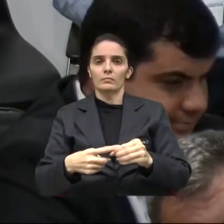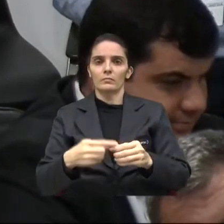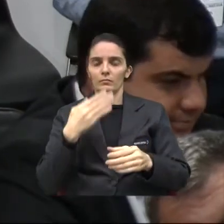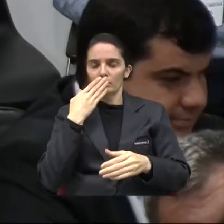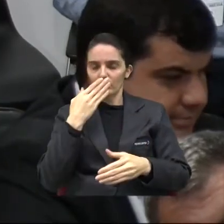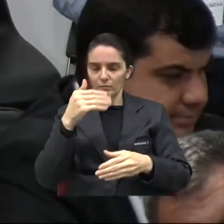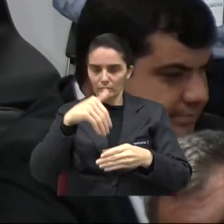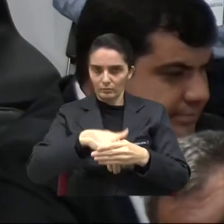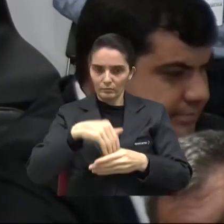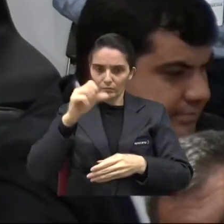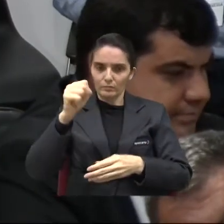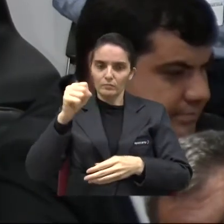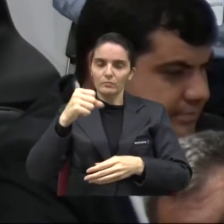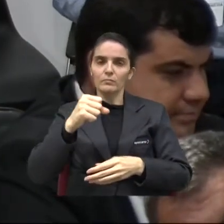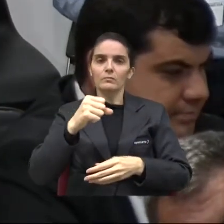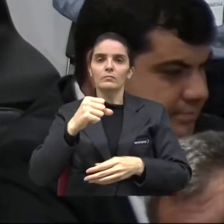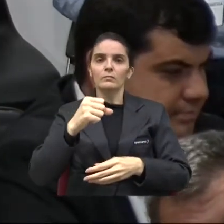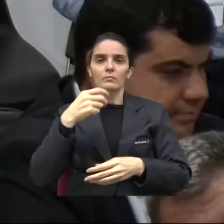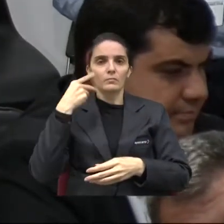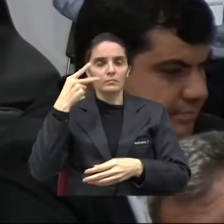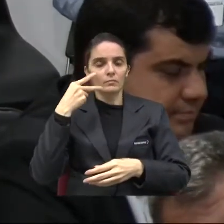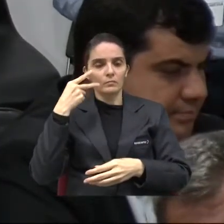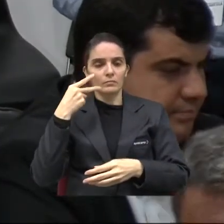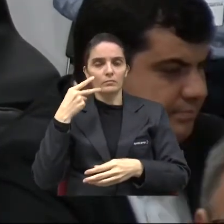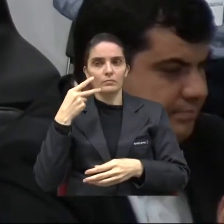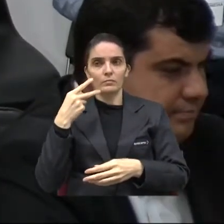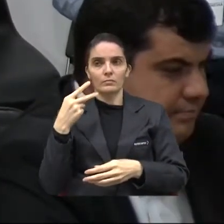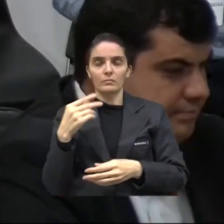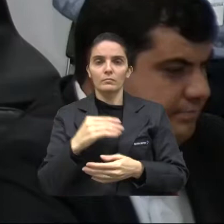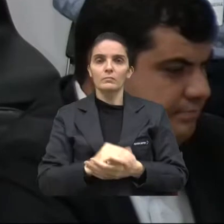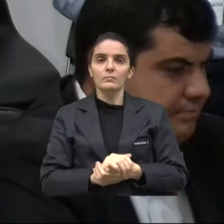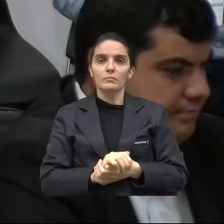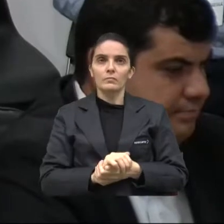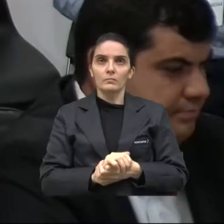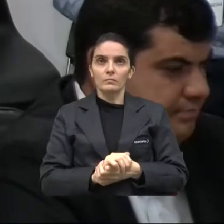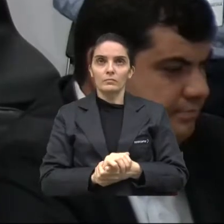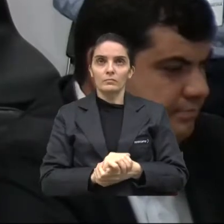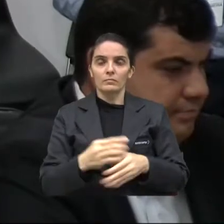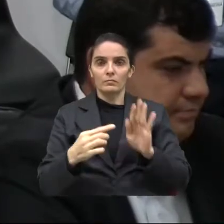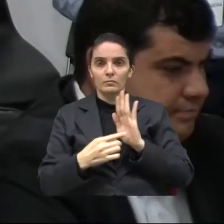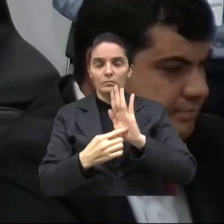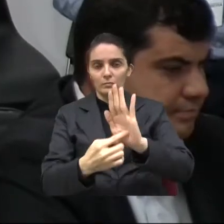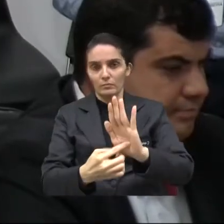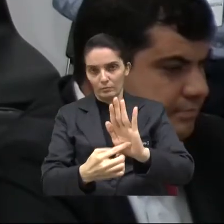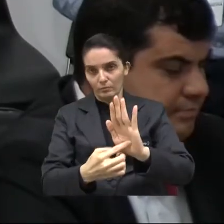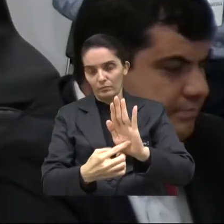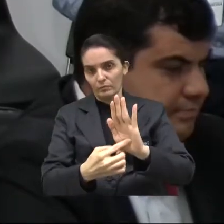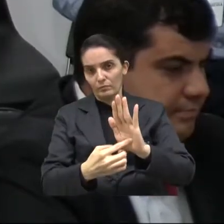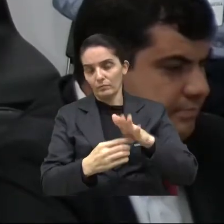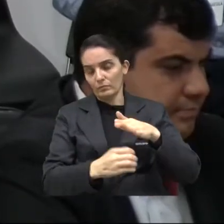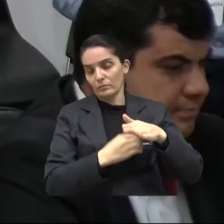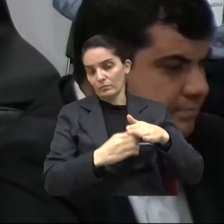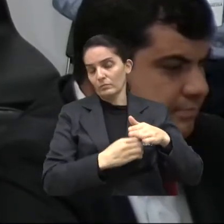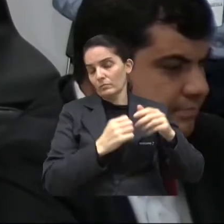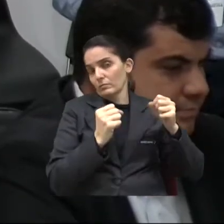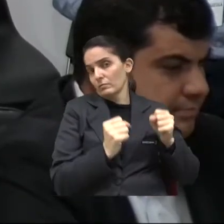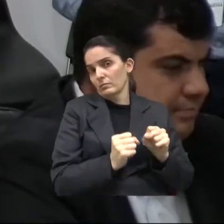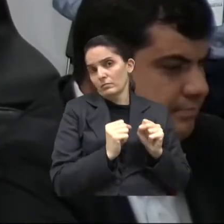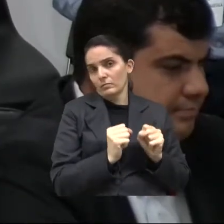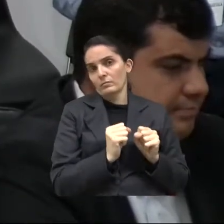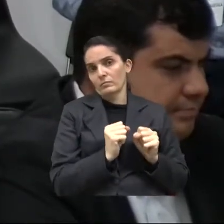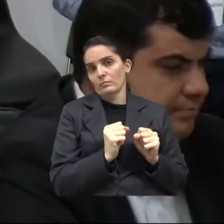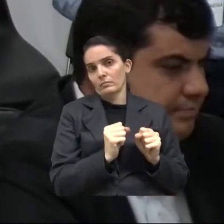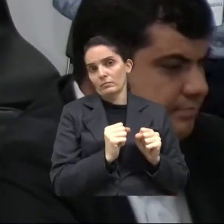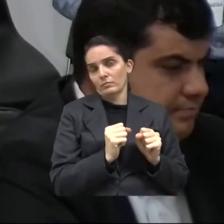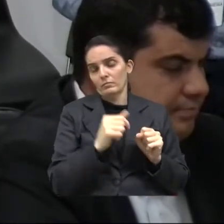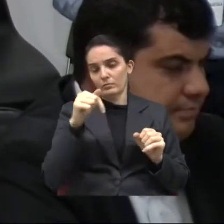voto favorável dos vereadores para que nós possamos mostrar para esse investidor que há interesse sim, dele vir para a cidade